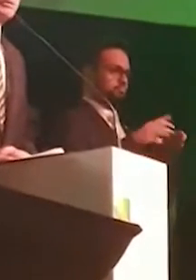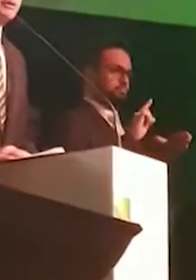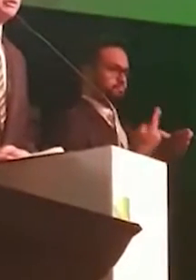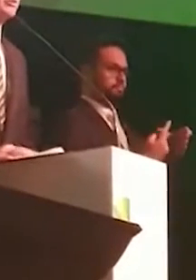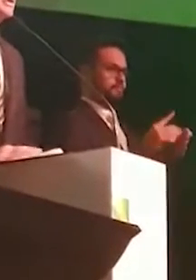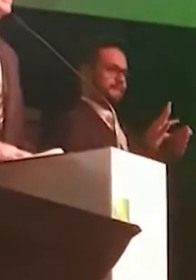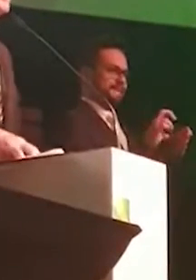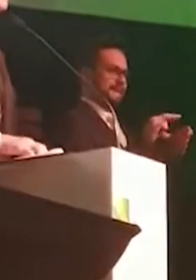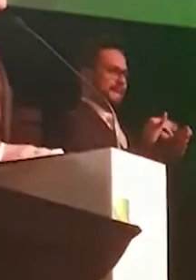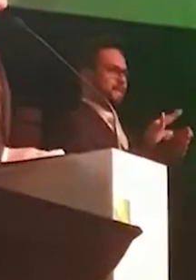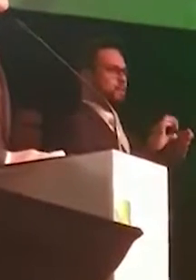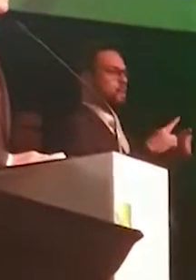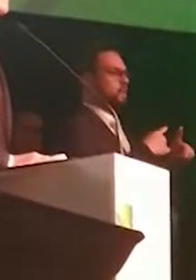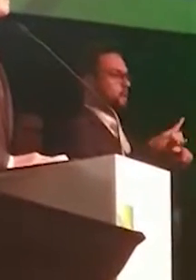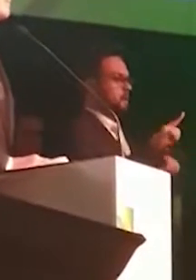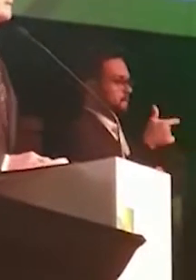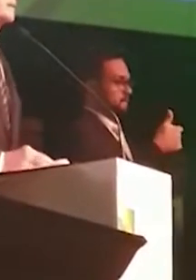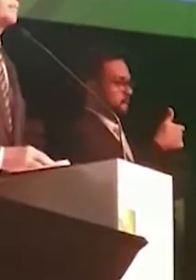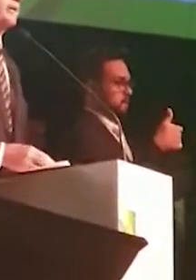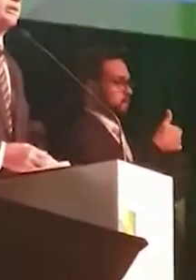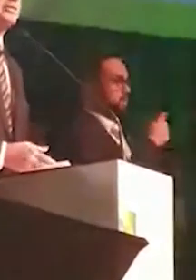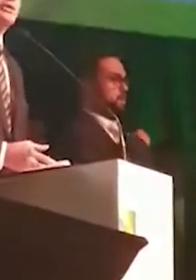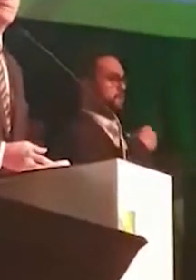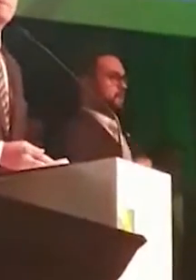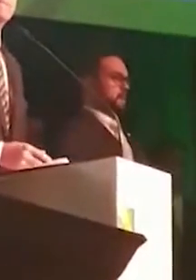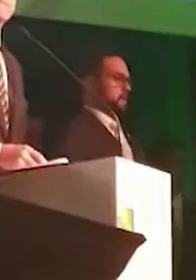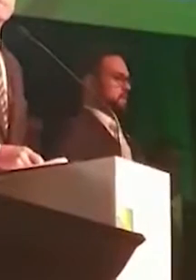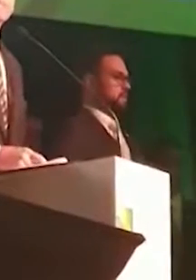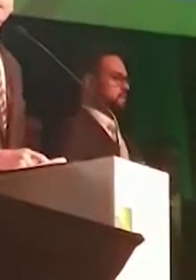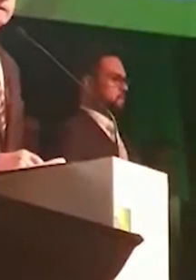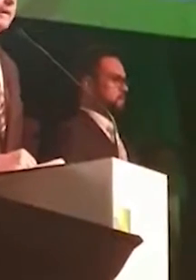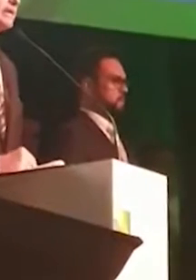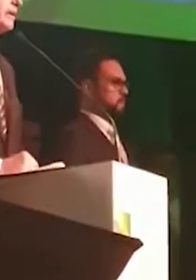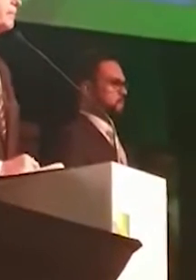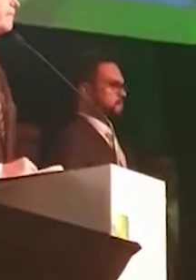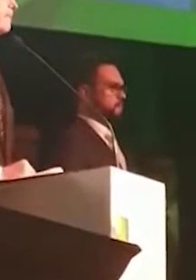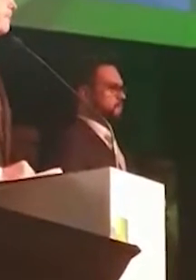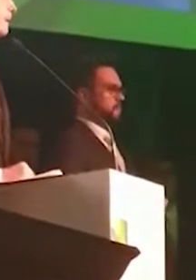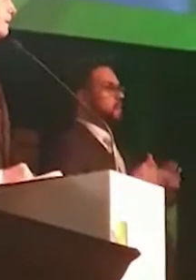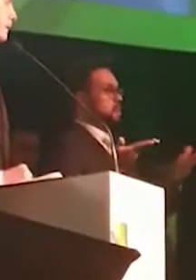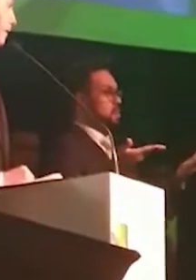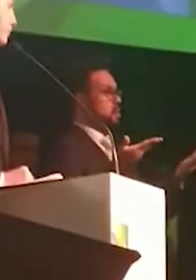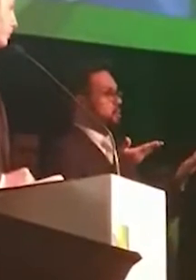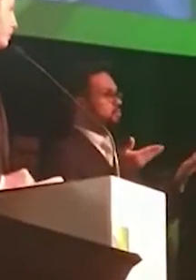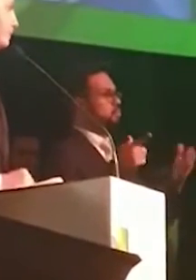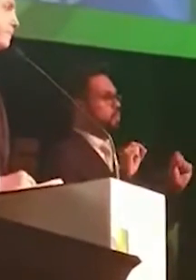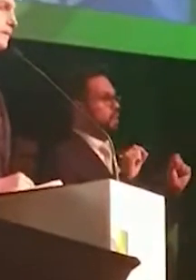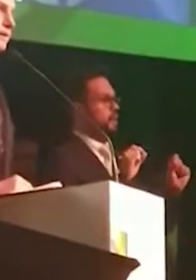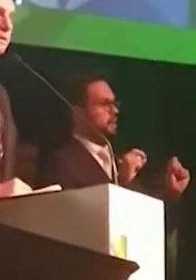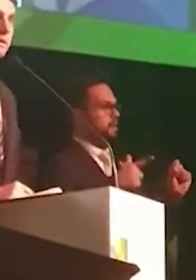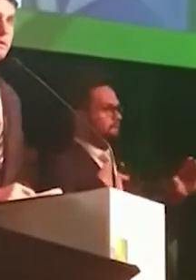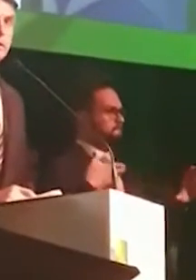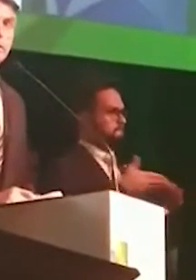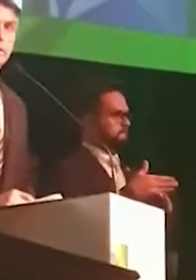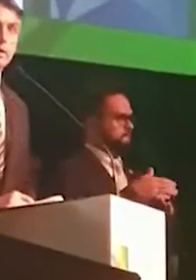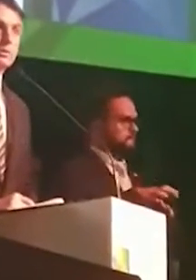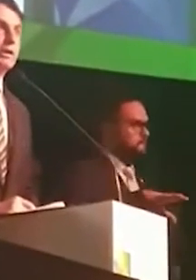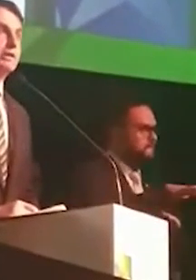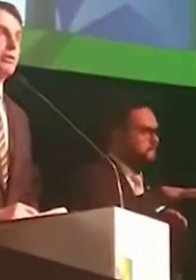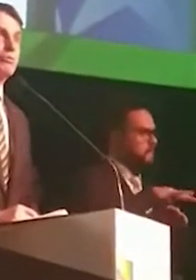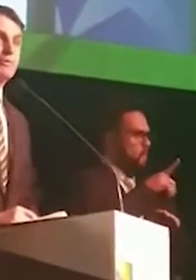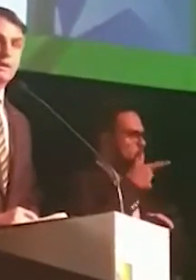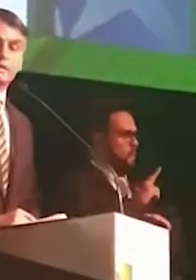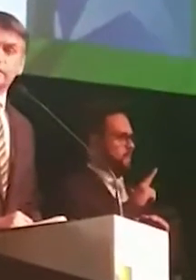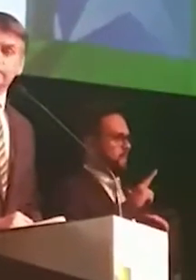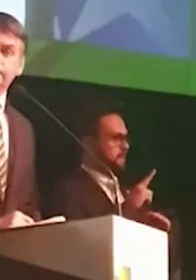um time de 22 ministros, para a gente entrar em campo e ganhar o jogo, eu tenho